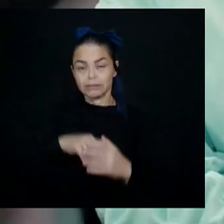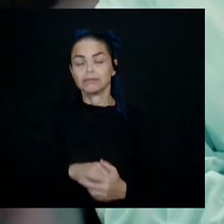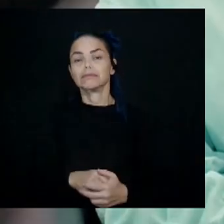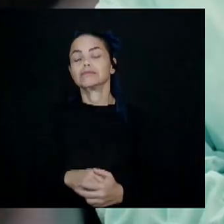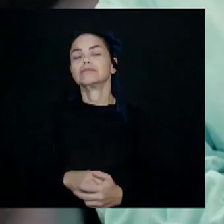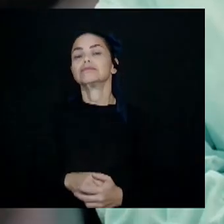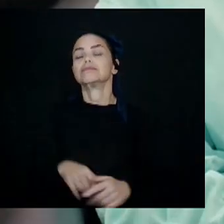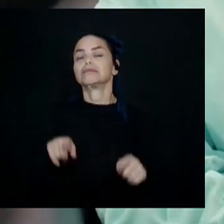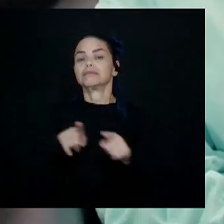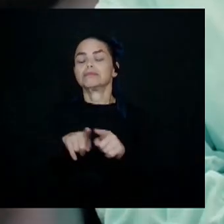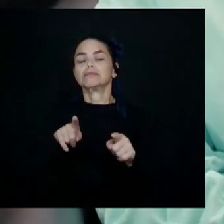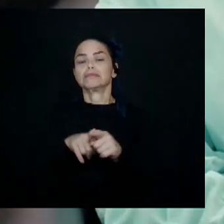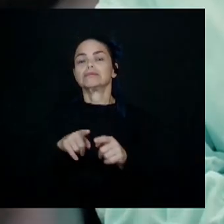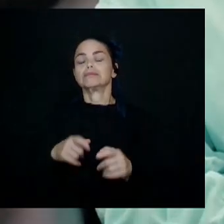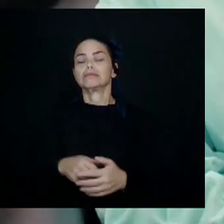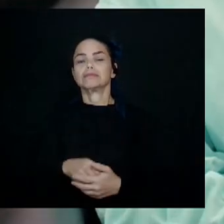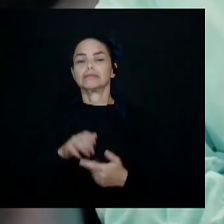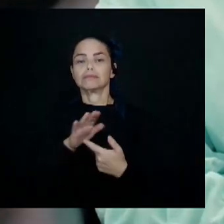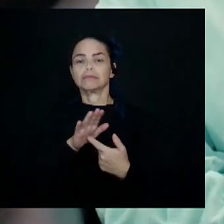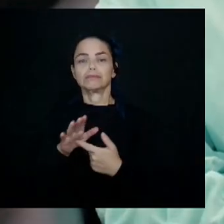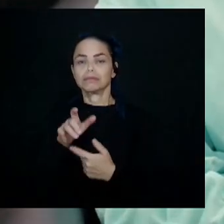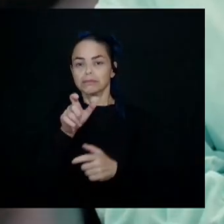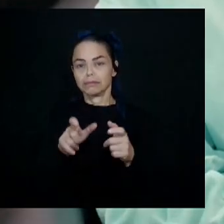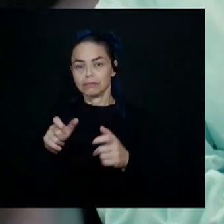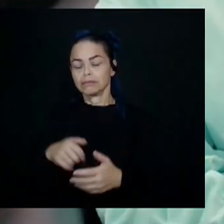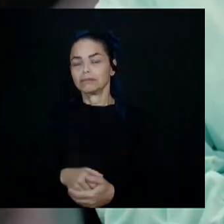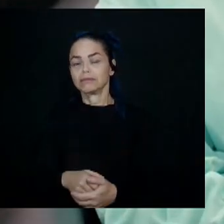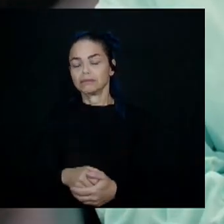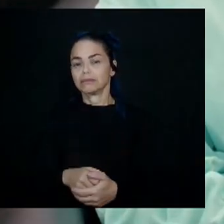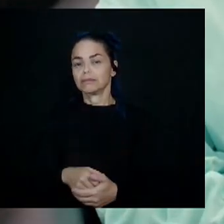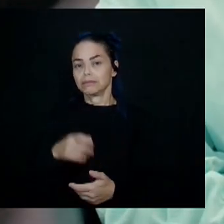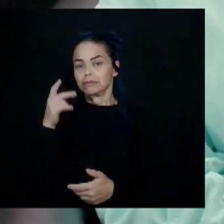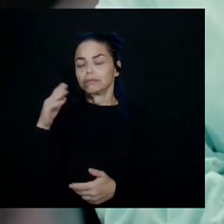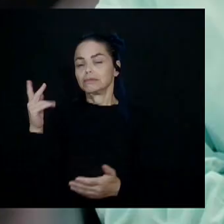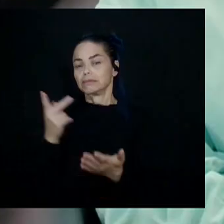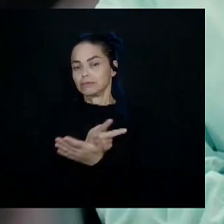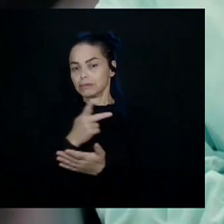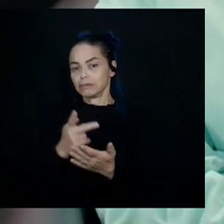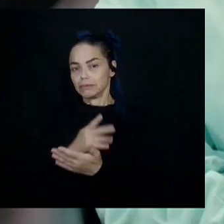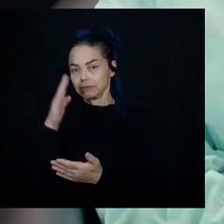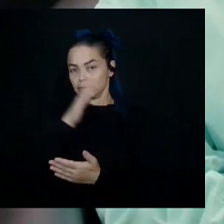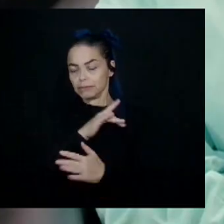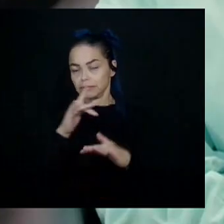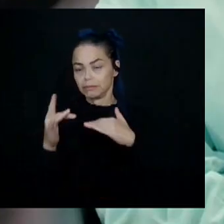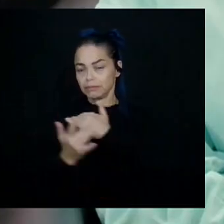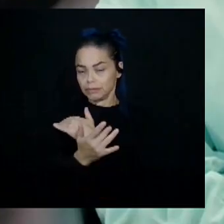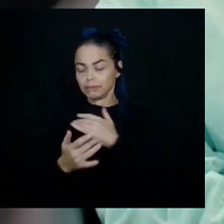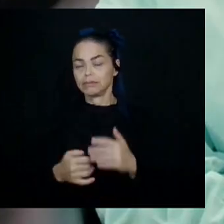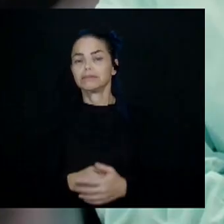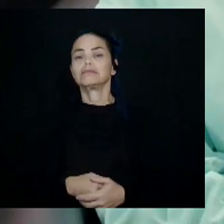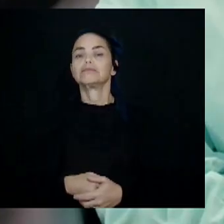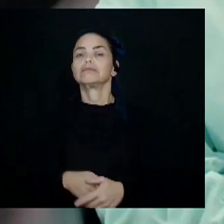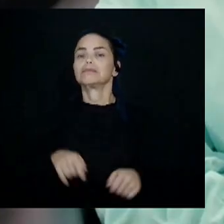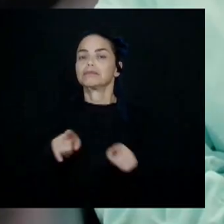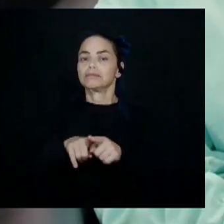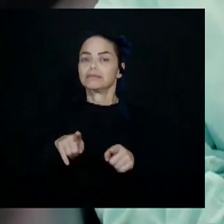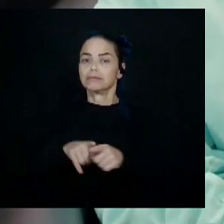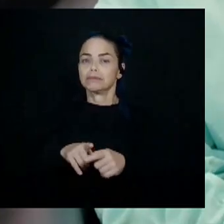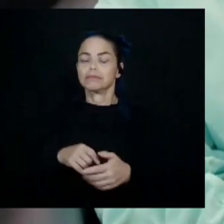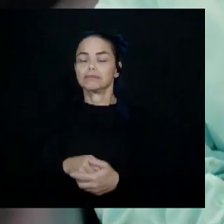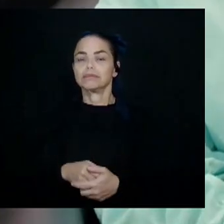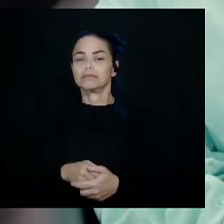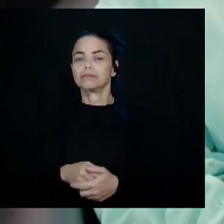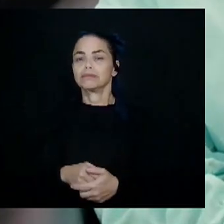não expor a pessoas mal intencionadas na rede social. E vamos fazer com que